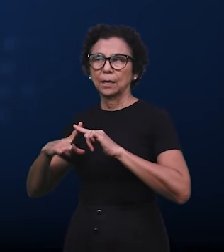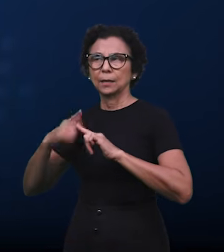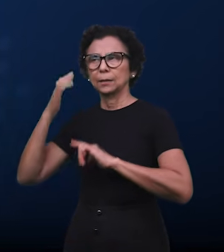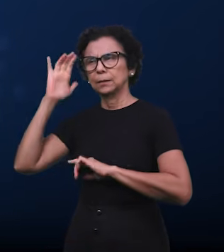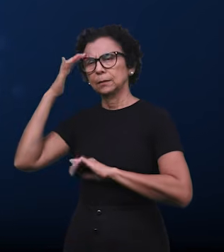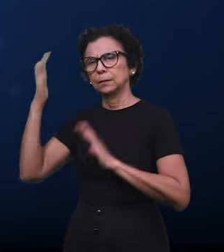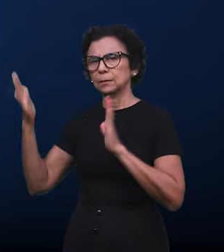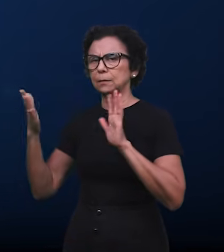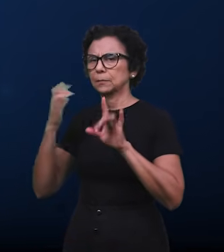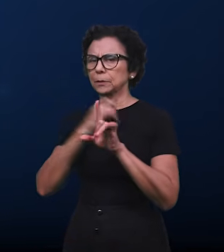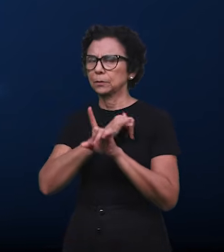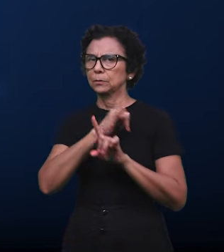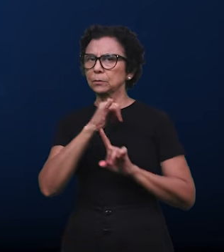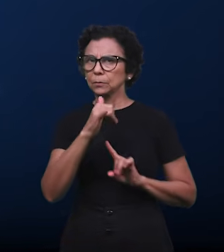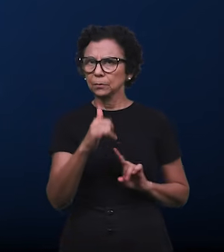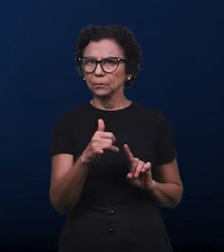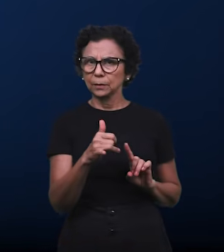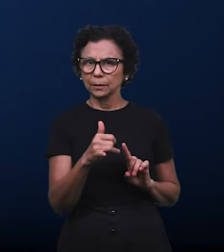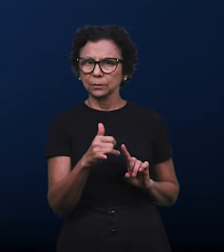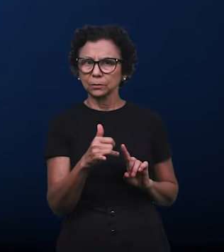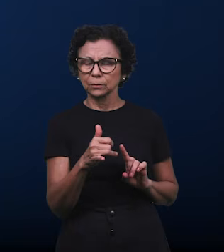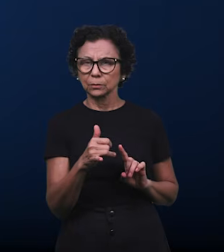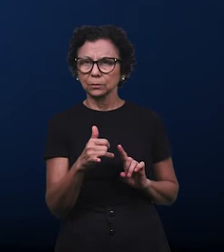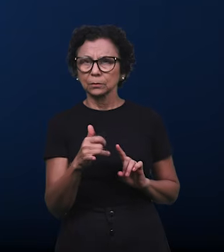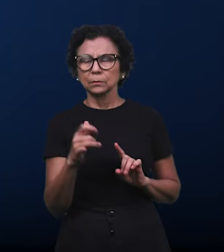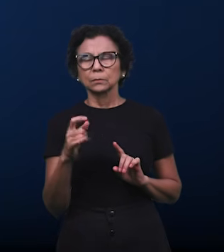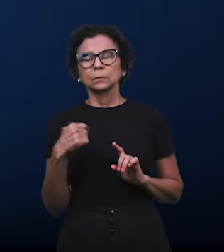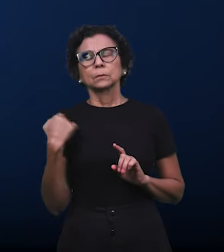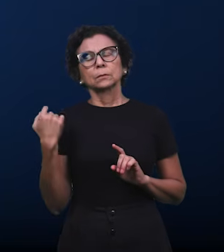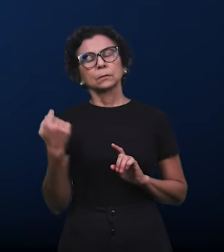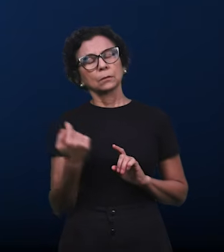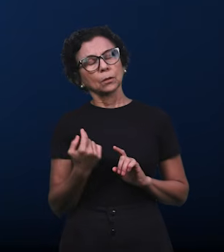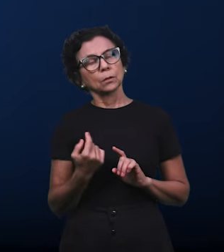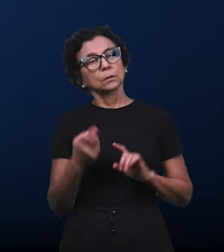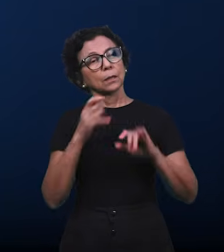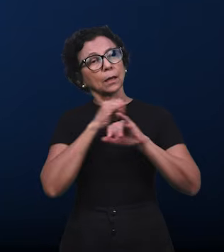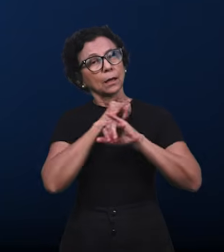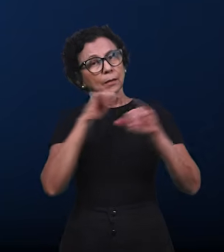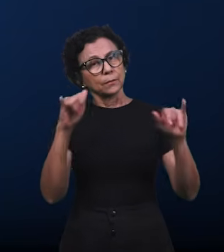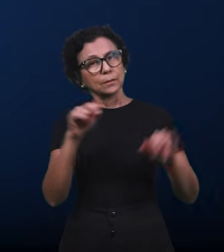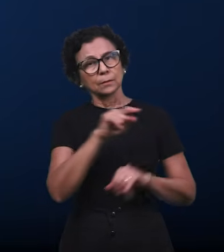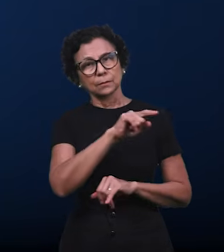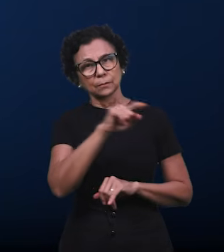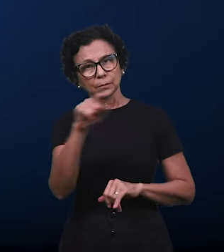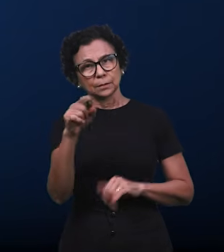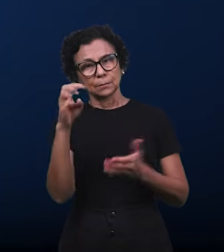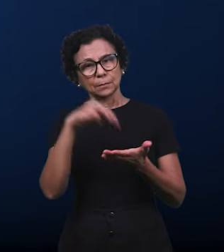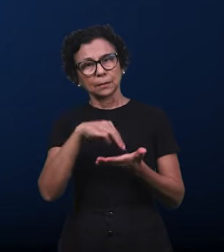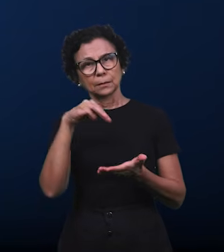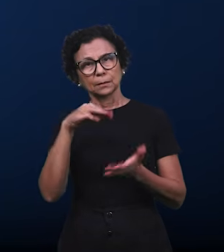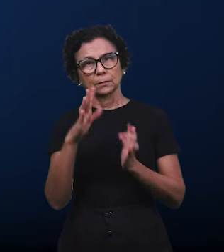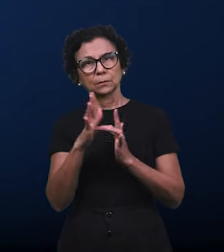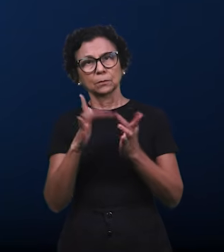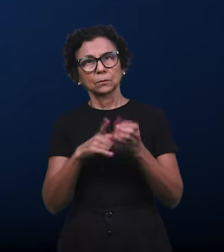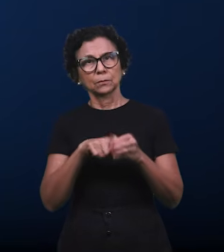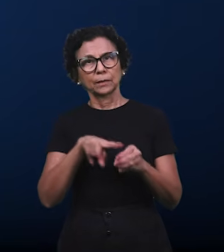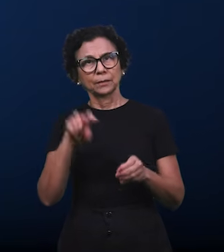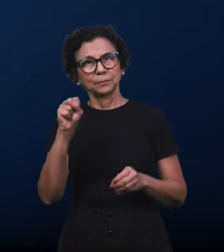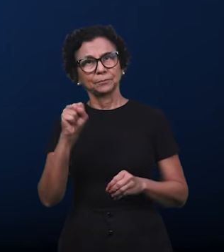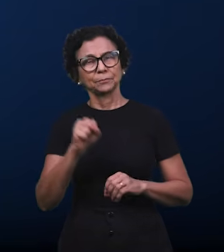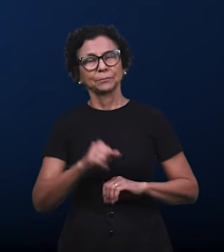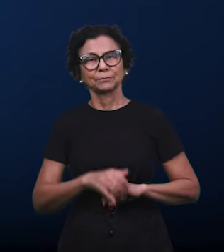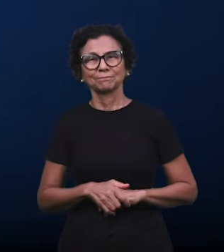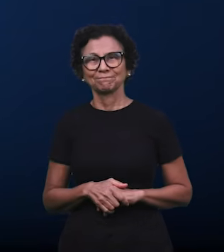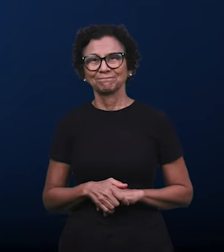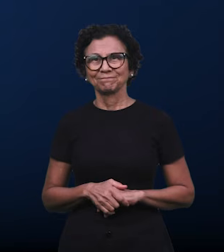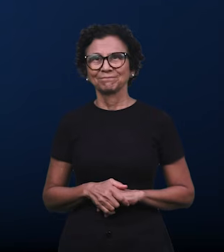esse momento profético que ela tem vivido. E nós aqui estamos alertando a todos. Maranata, o Senhor